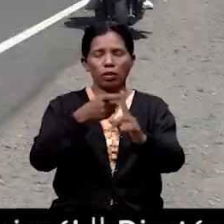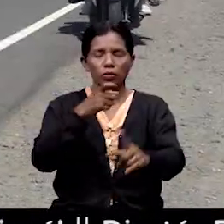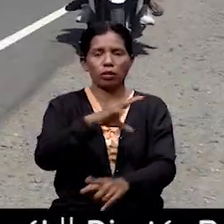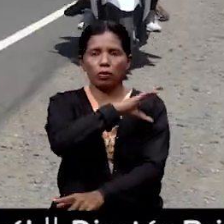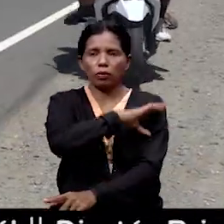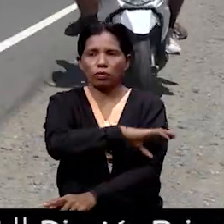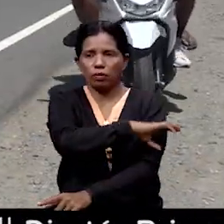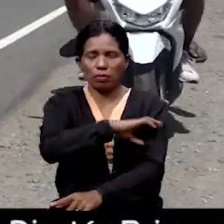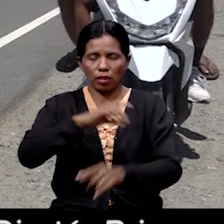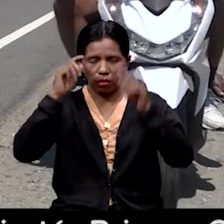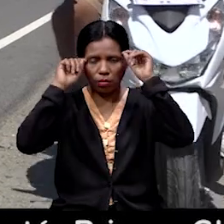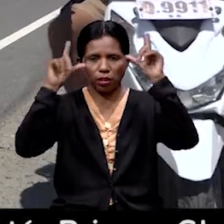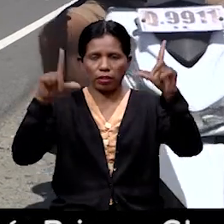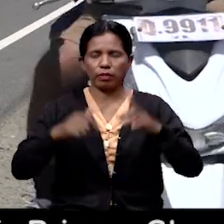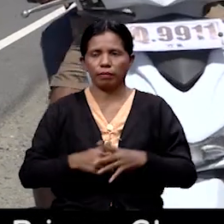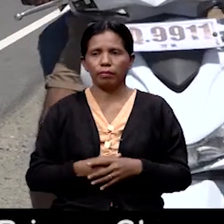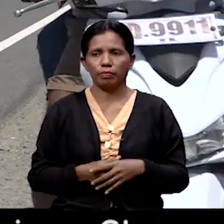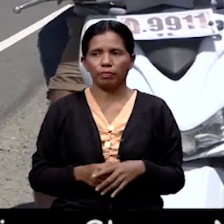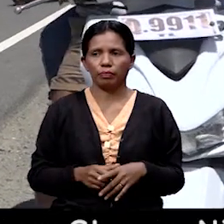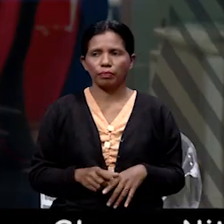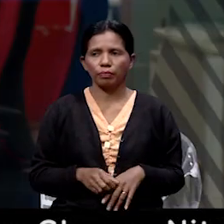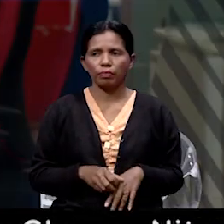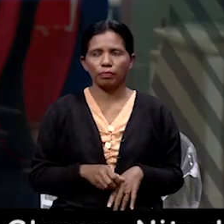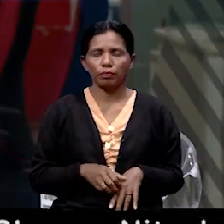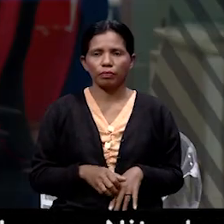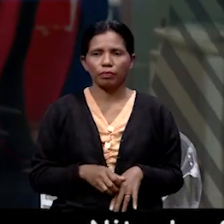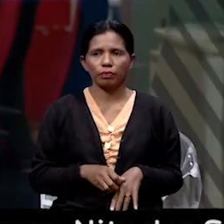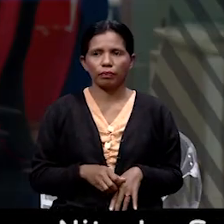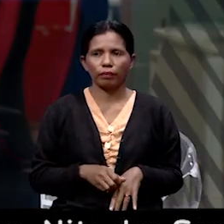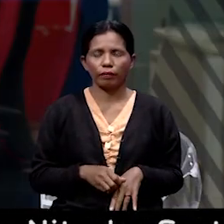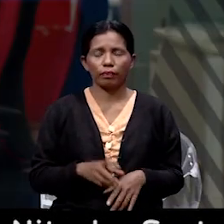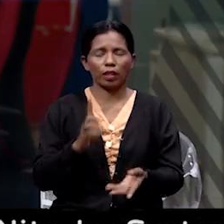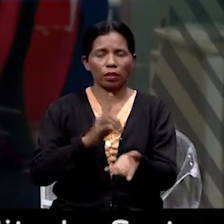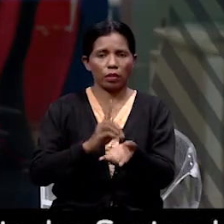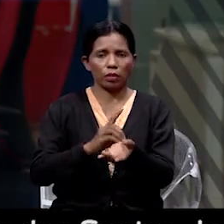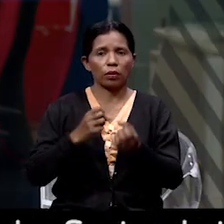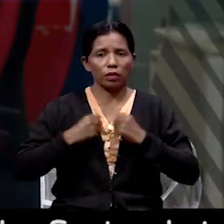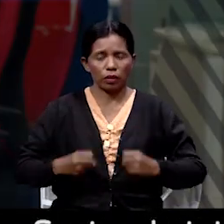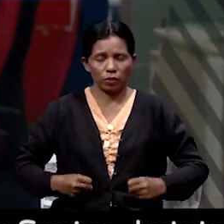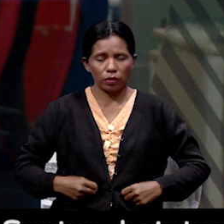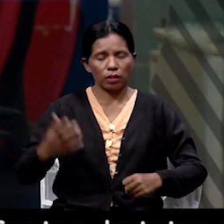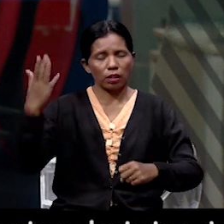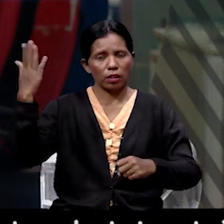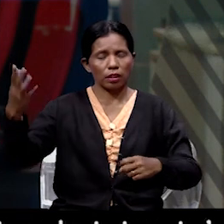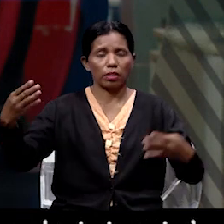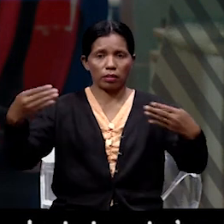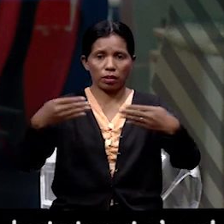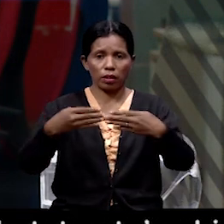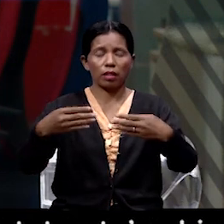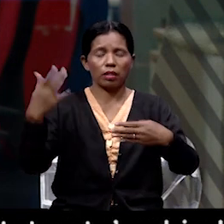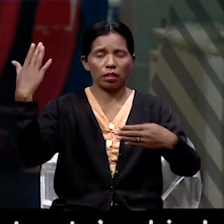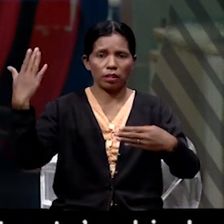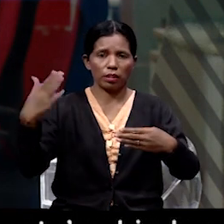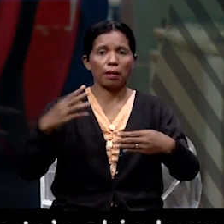Leste. Abraung Amaral, Anisetu Leite, JMN. Pessoal saúde sira ia ponto entrada metinaru, husu